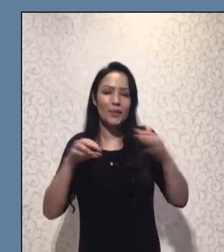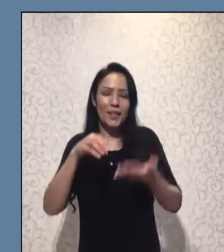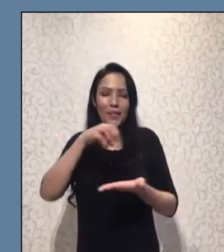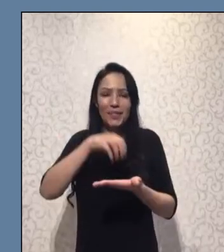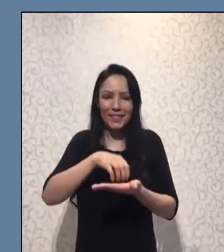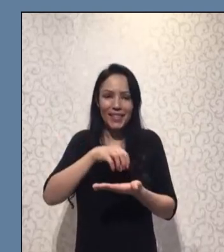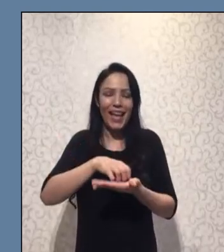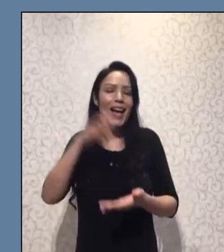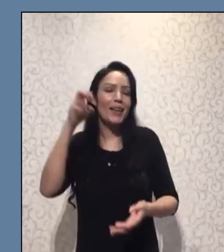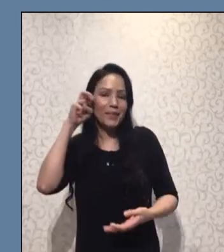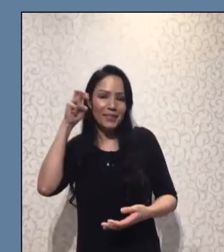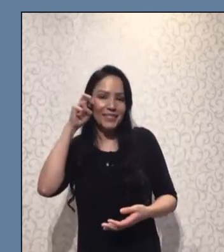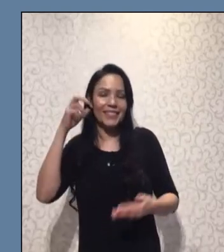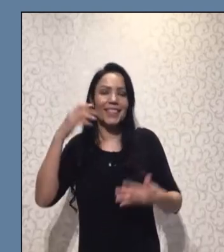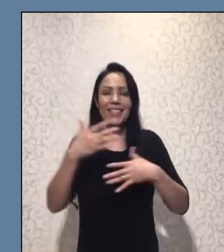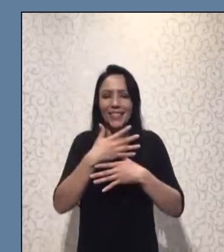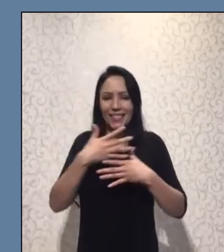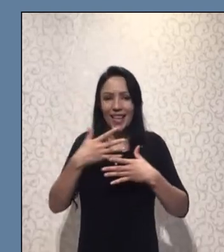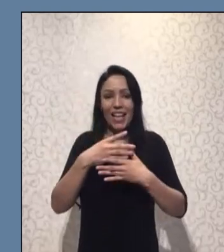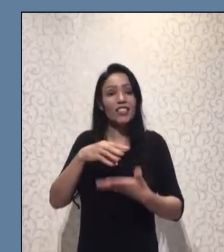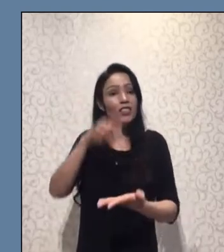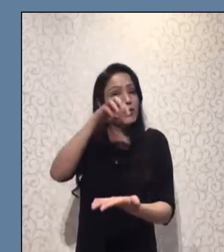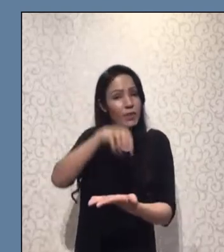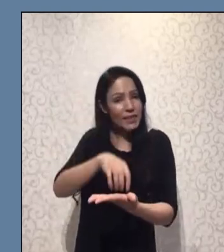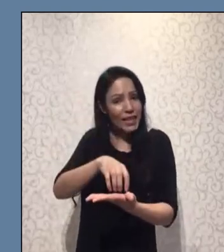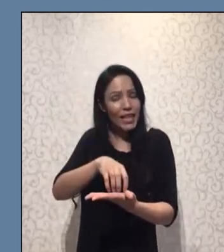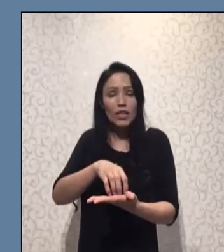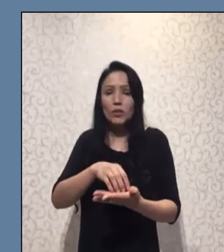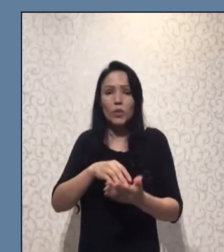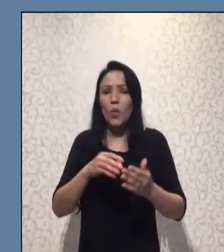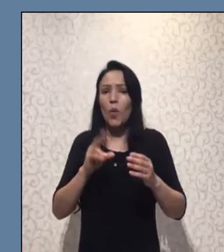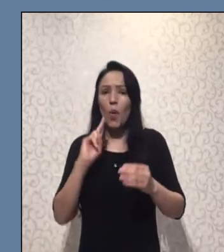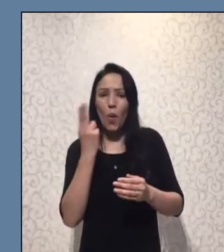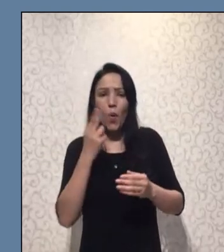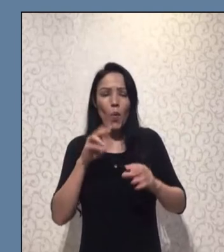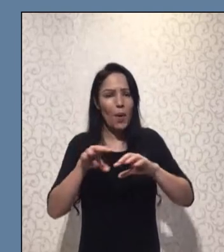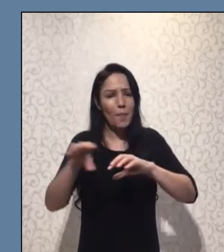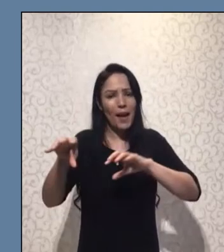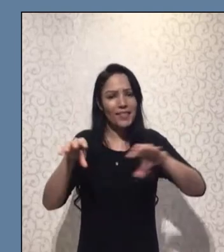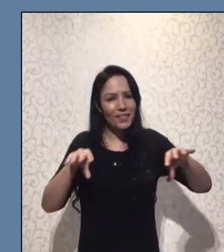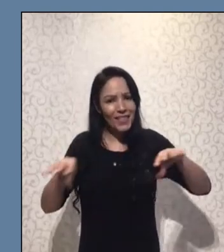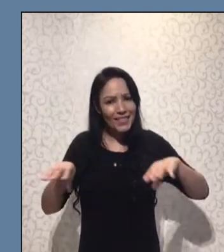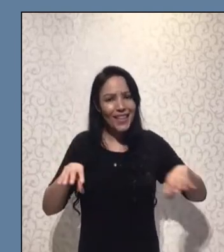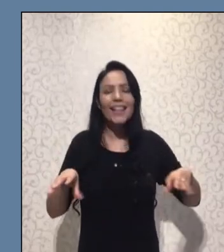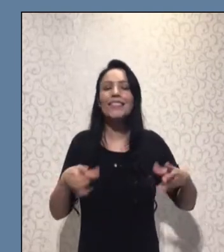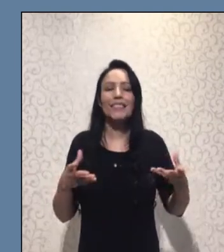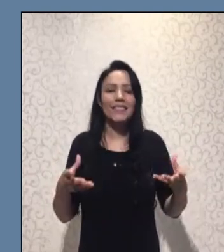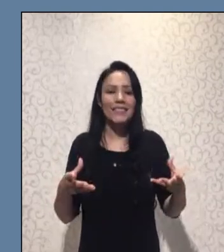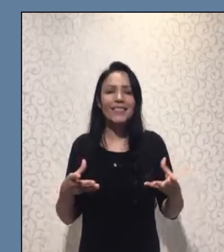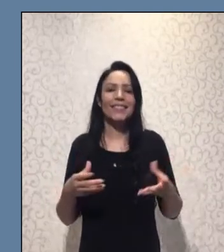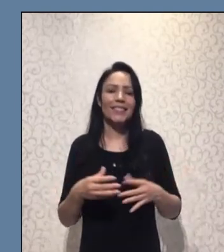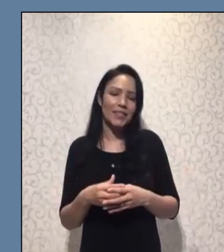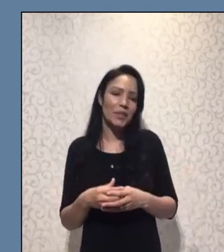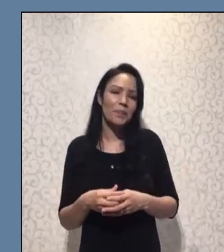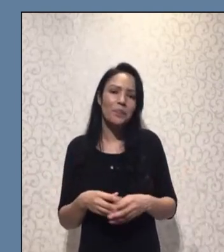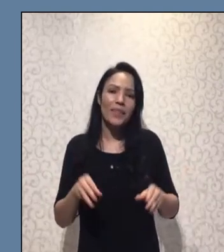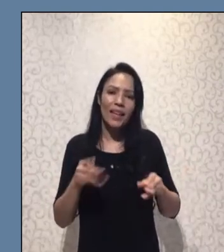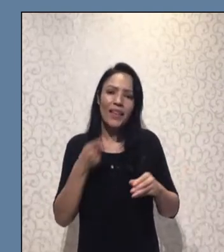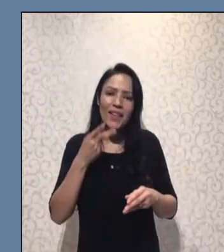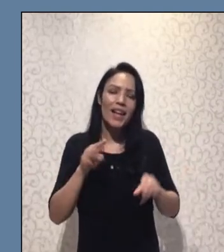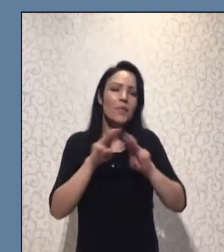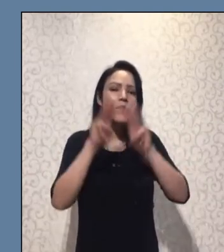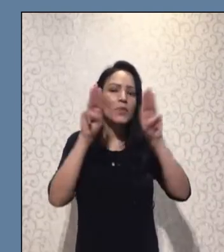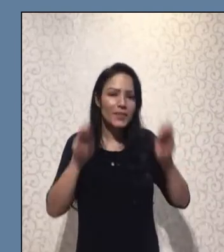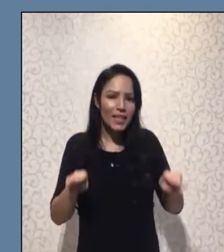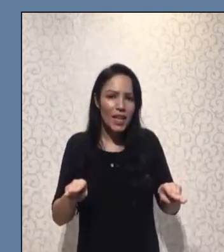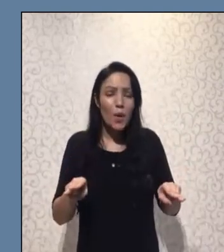Os centralizados, os que estão mais à margem do centro, porque, de fato, esses, acho que a gente fala do museu, mas pode falar dos centros